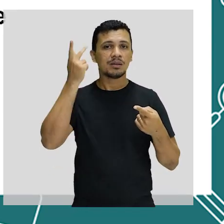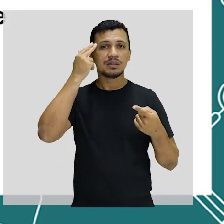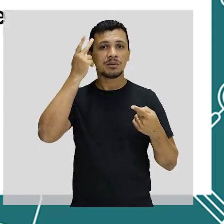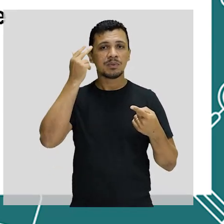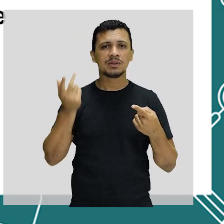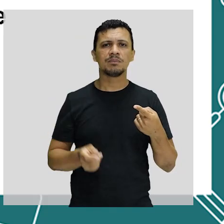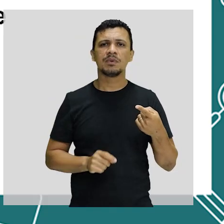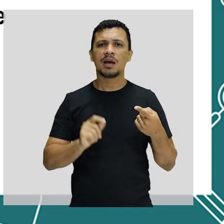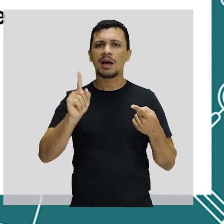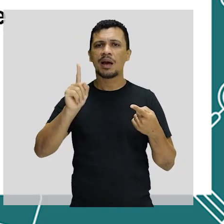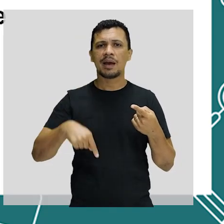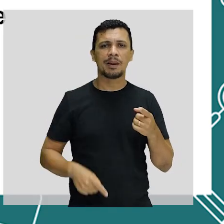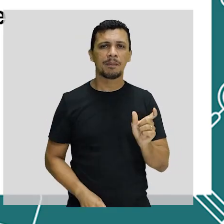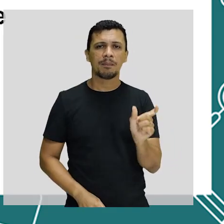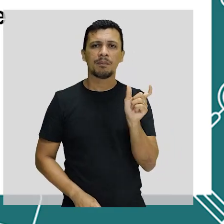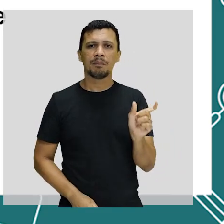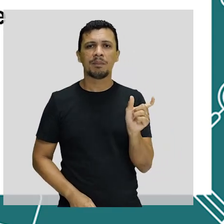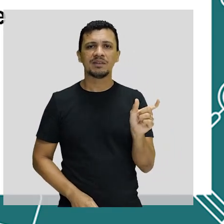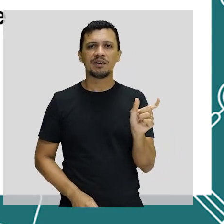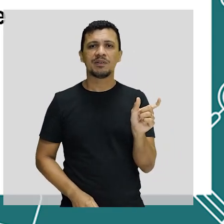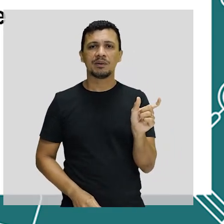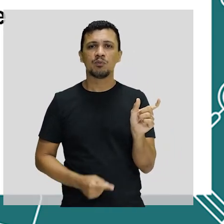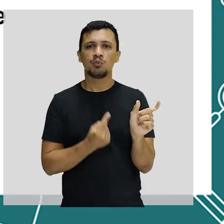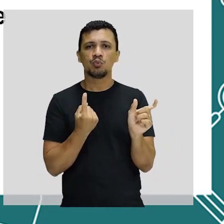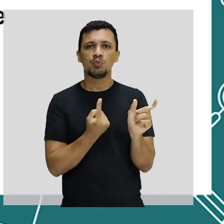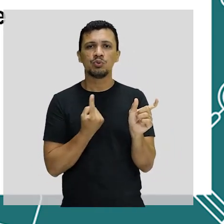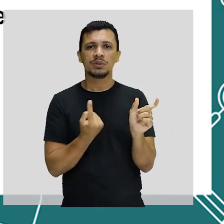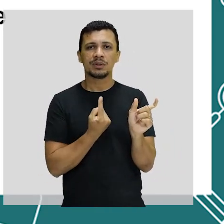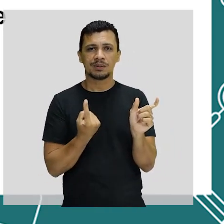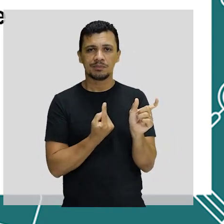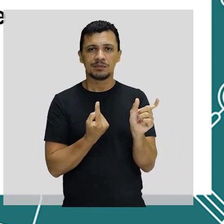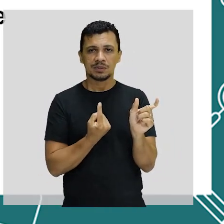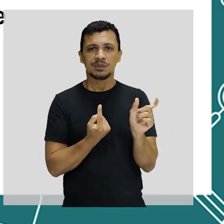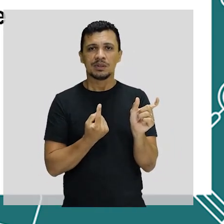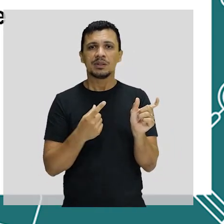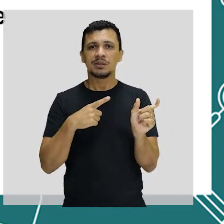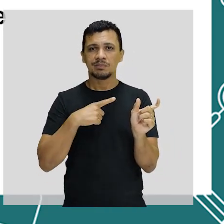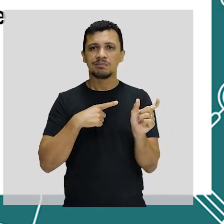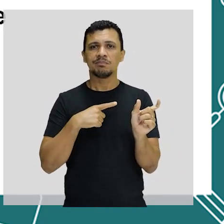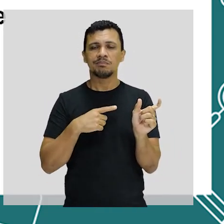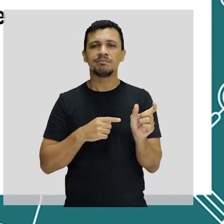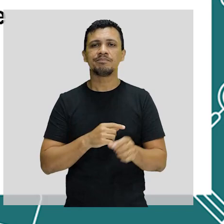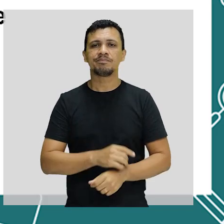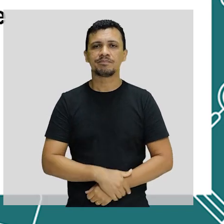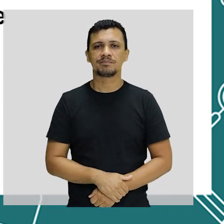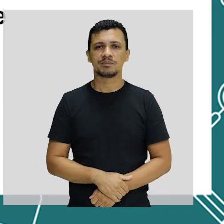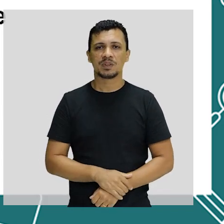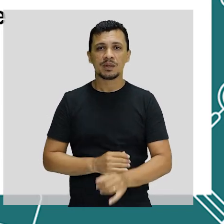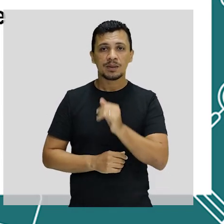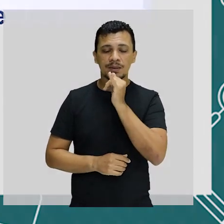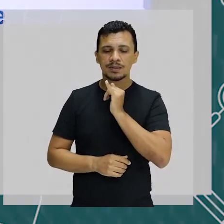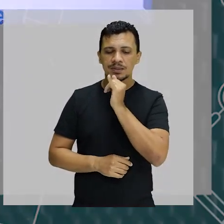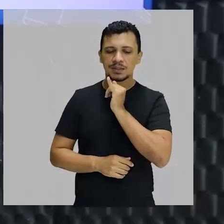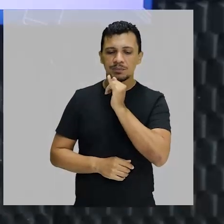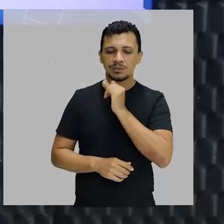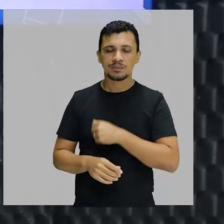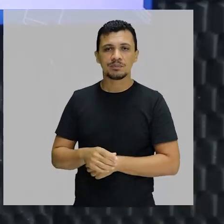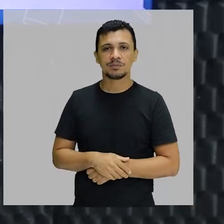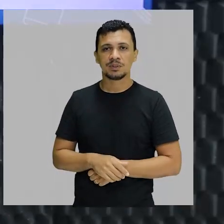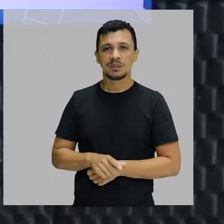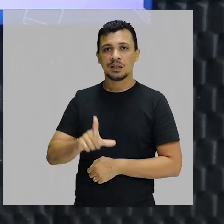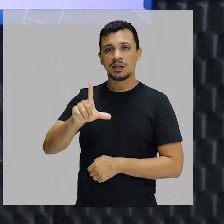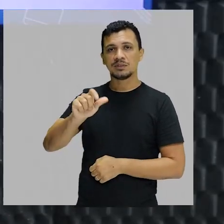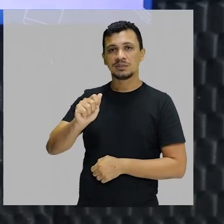só termo, então é aquele que tem só uma palavra, só um núcleo, só um termo. Exemplo, la casa,